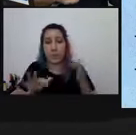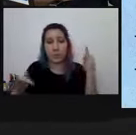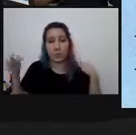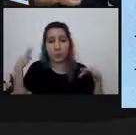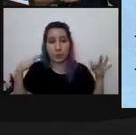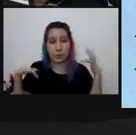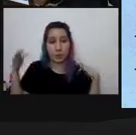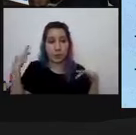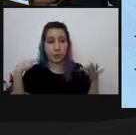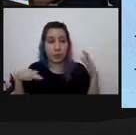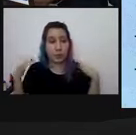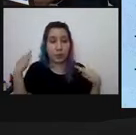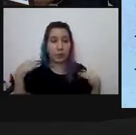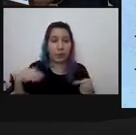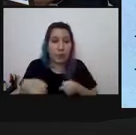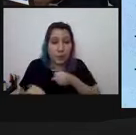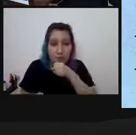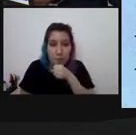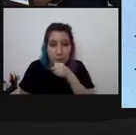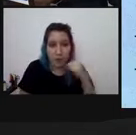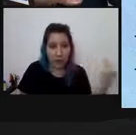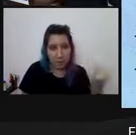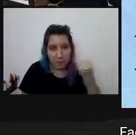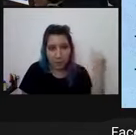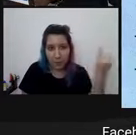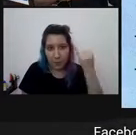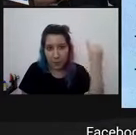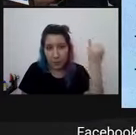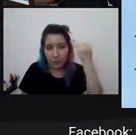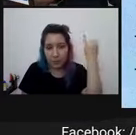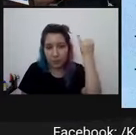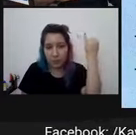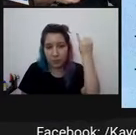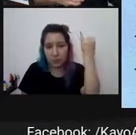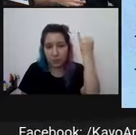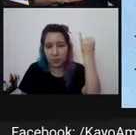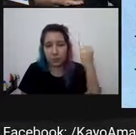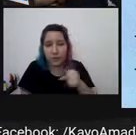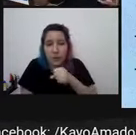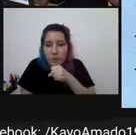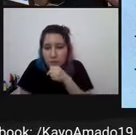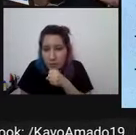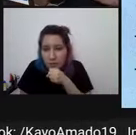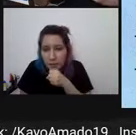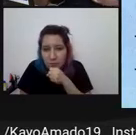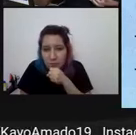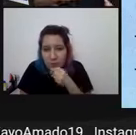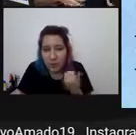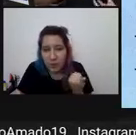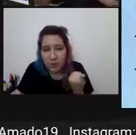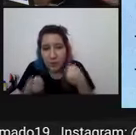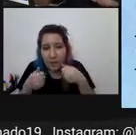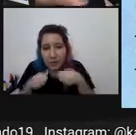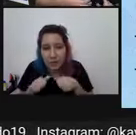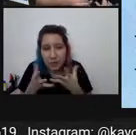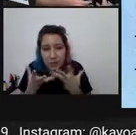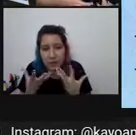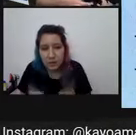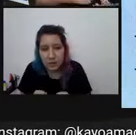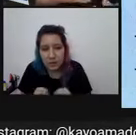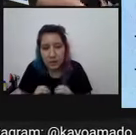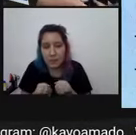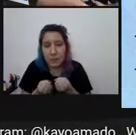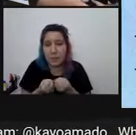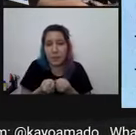idade. Fundamental também, gente. A população vai envelhecendo, a gente pode ser receber muito bem